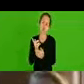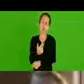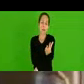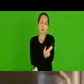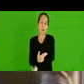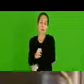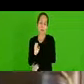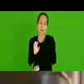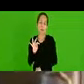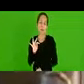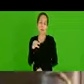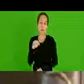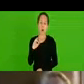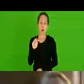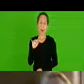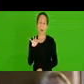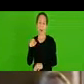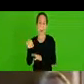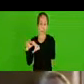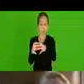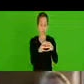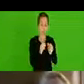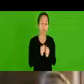Eu posso realizar um estudo de caso,